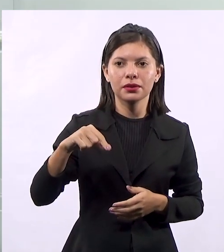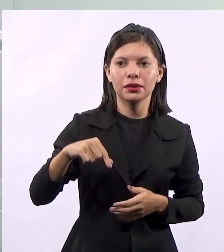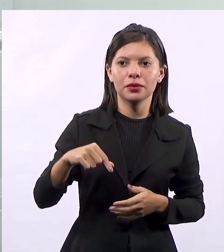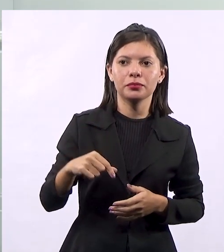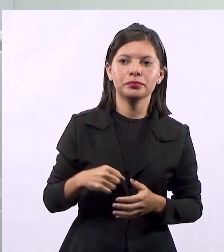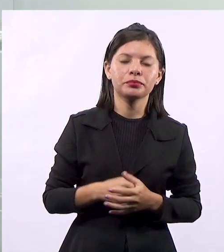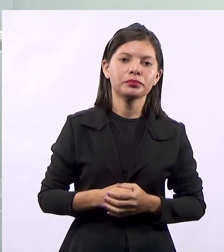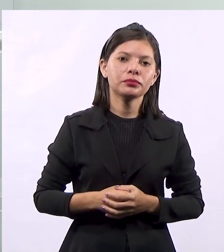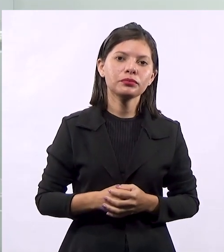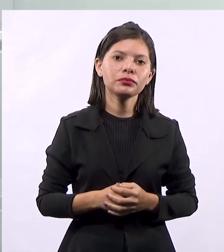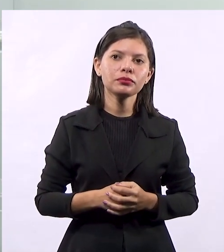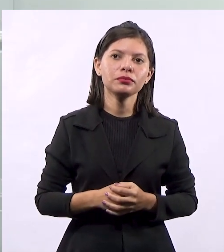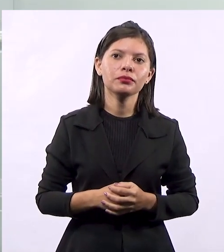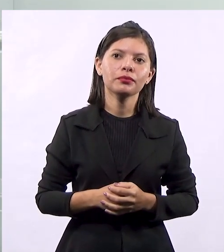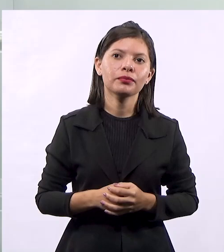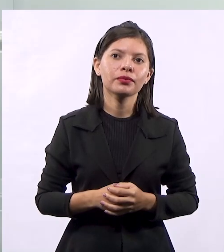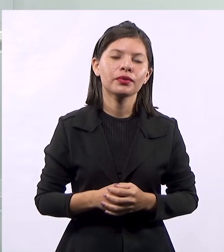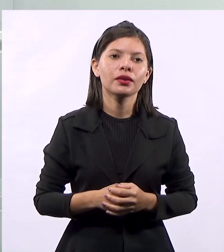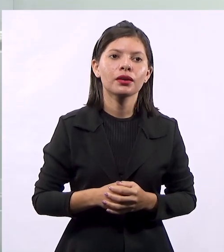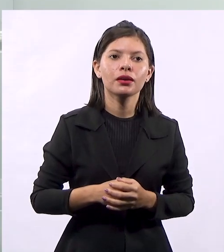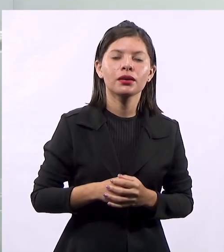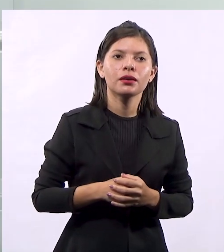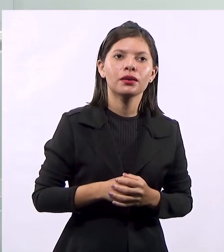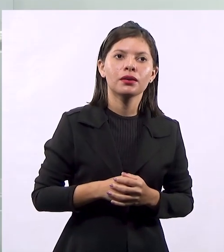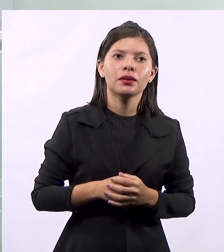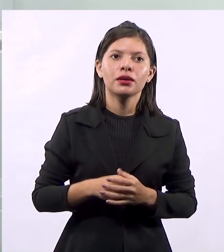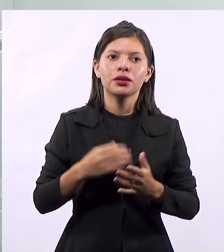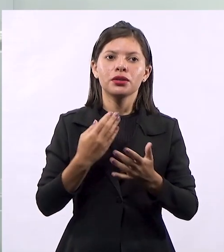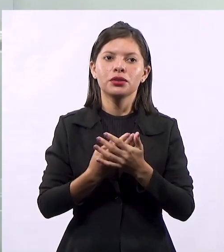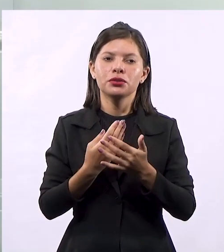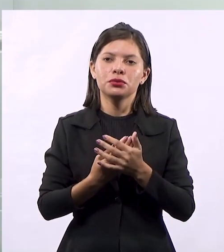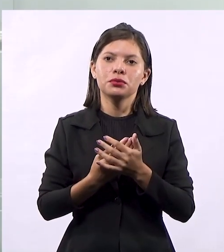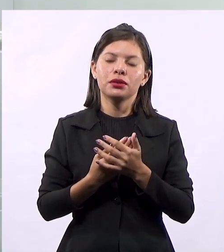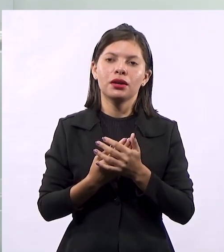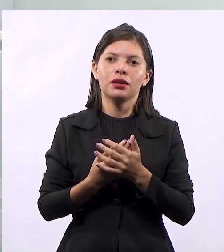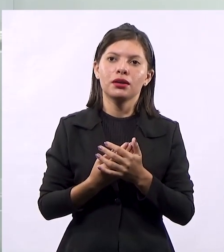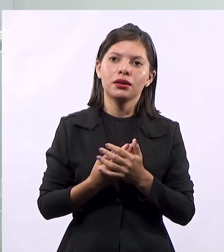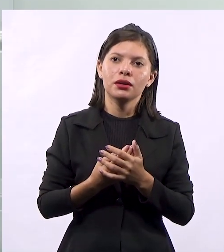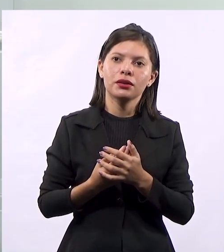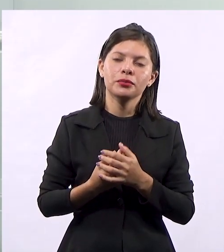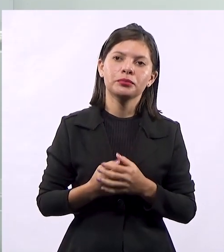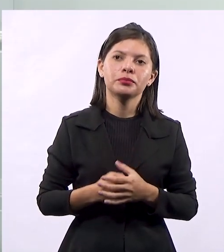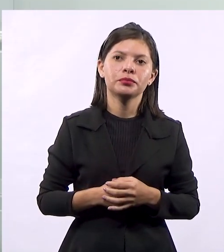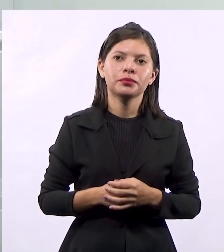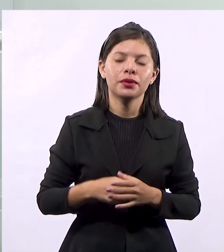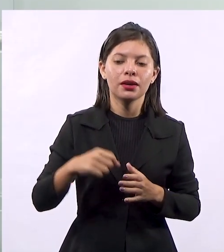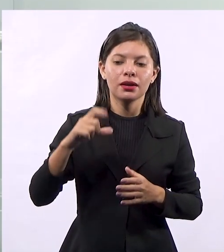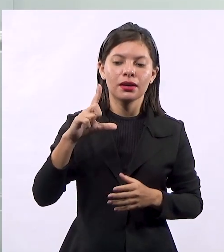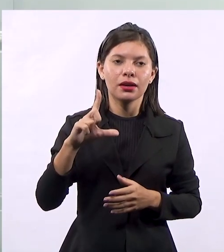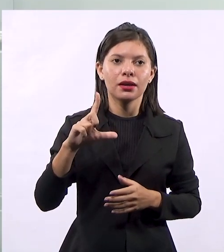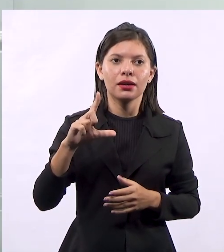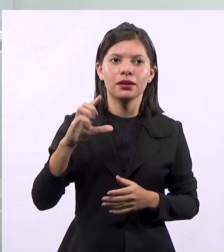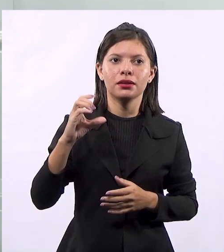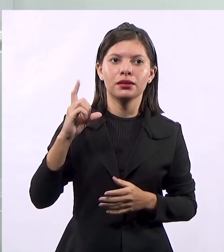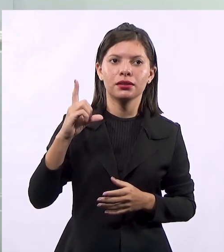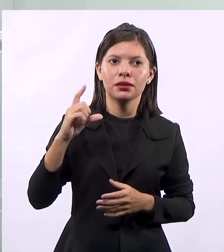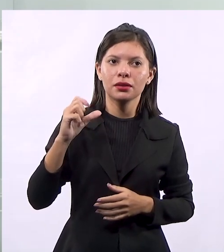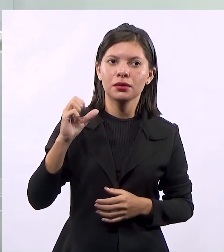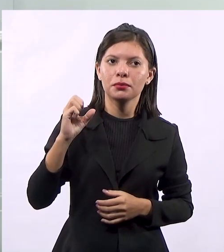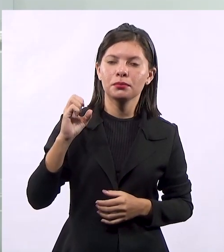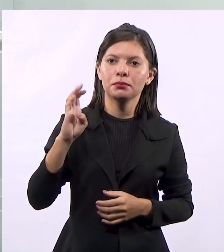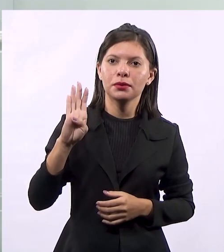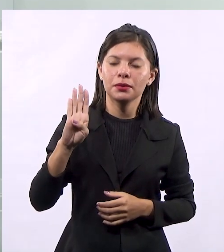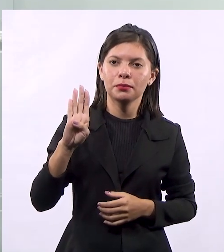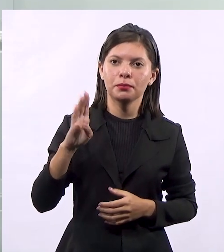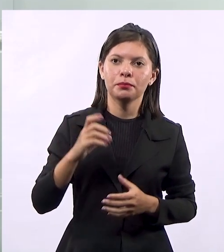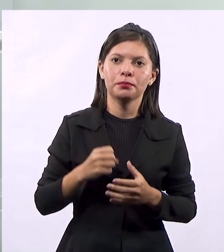a gente vai conhecer a partir da próxima trilha, que é a trilha Lei de Diretrizes e Bases da Educação Nacional,